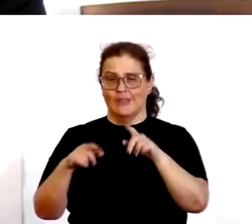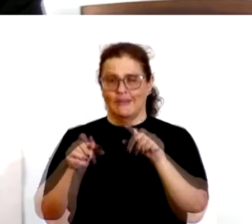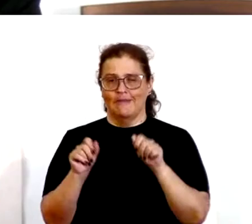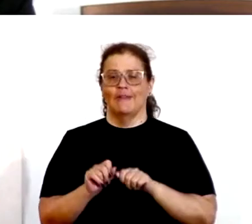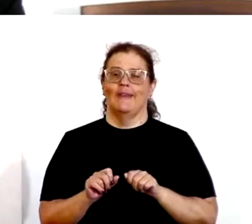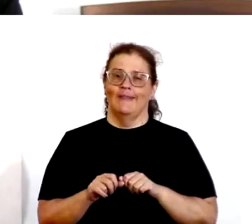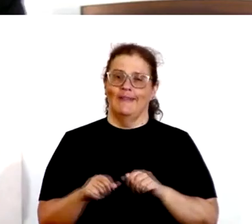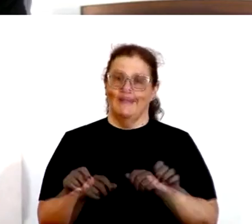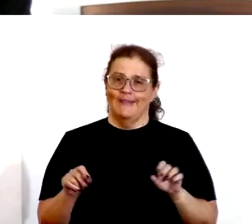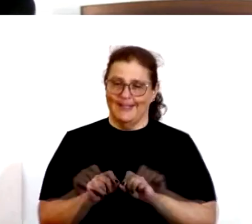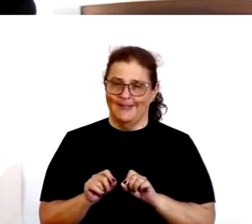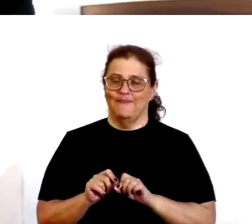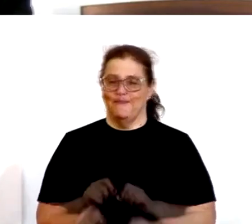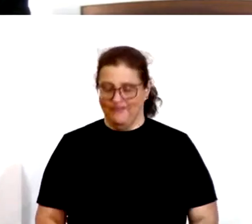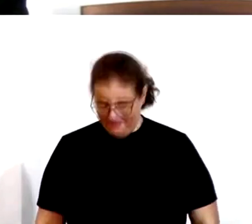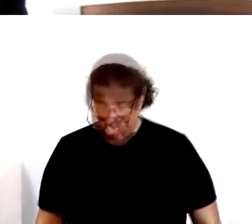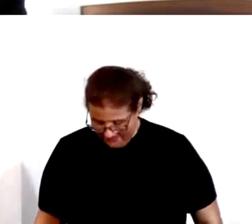praticar